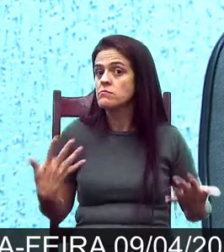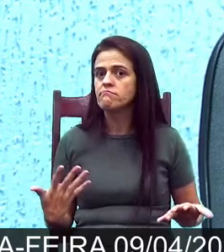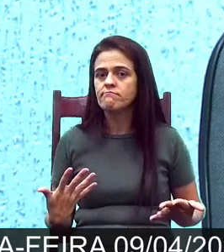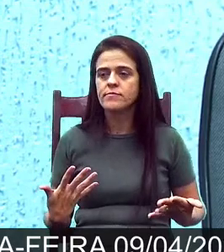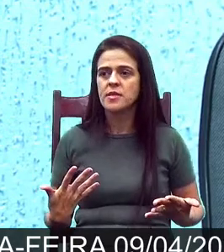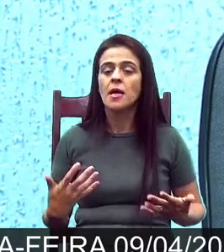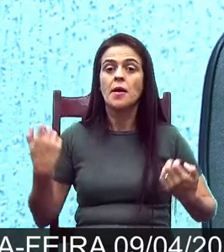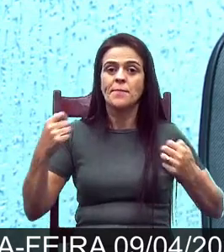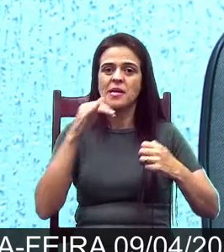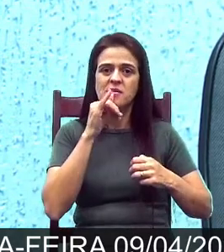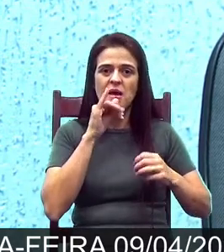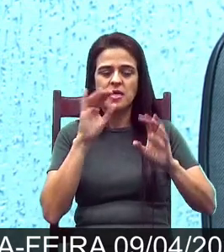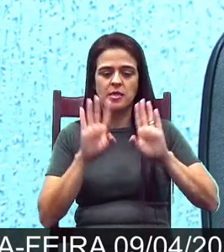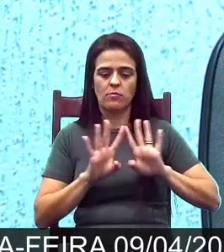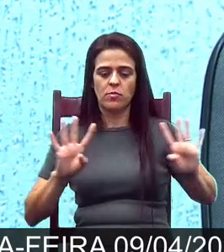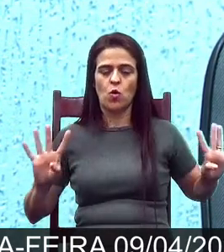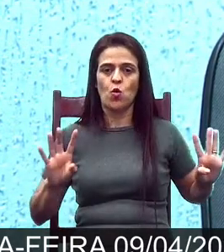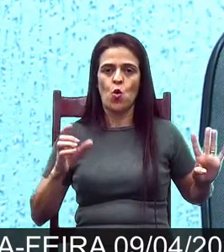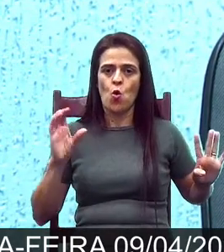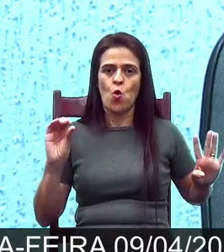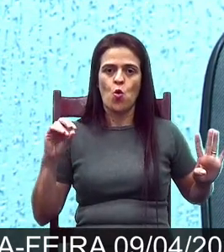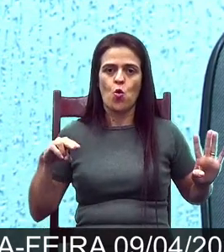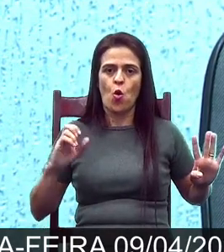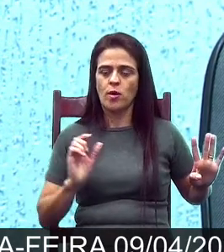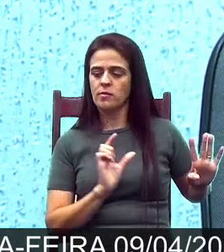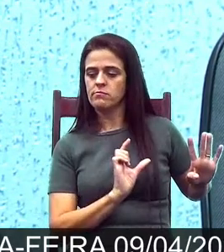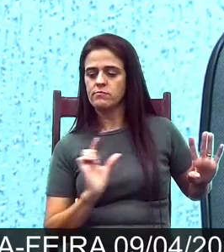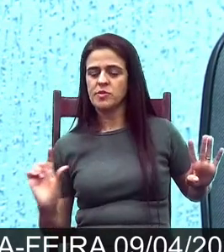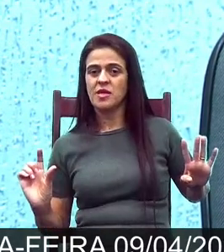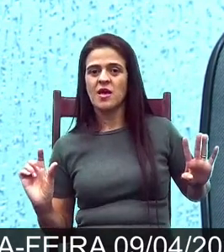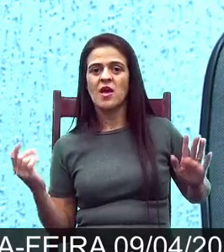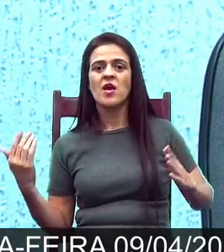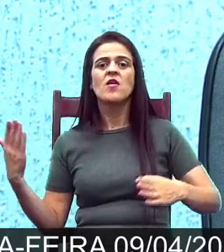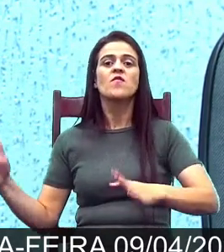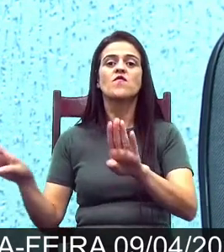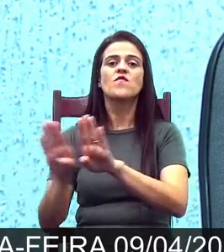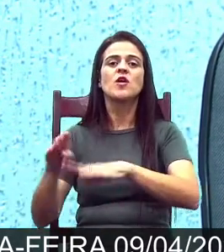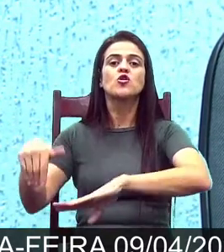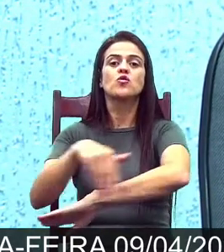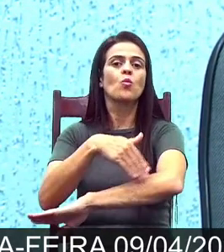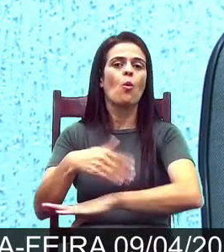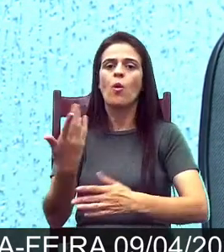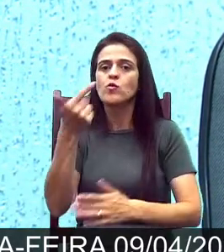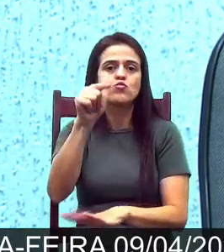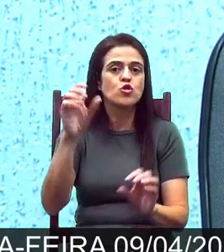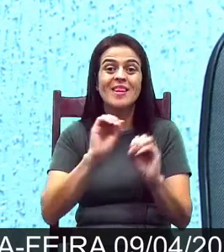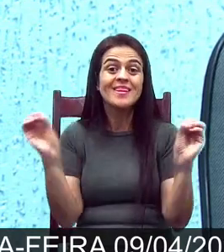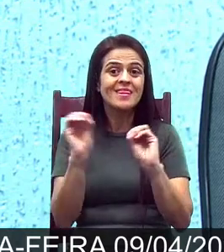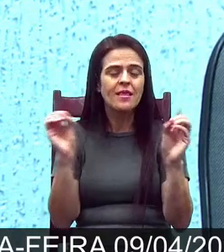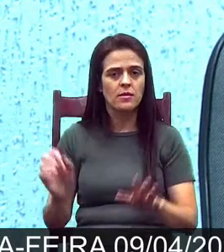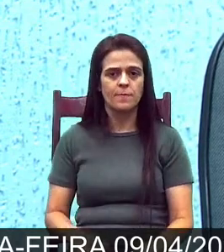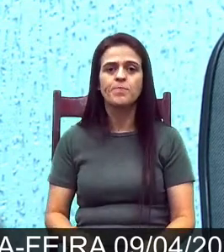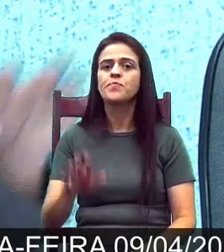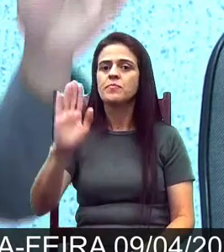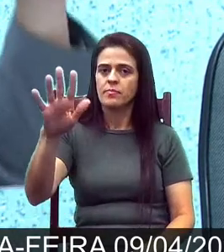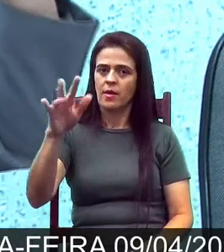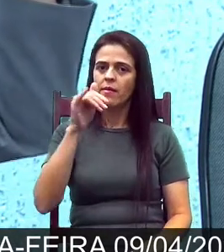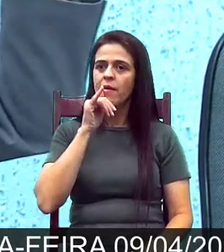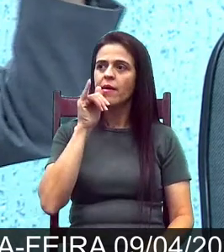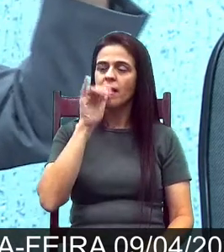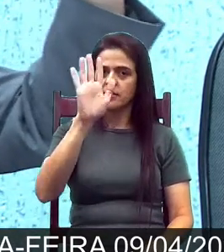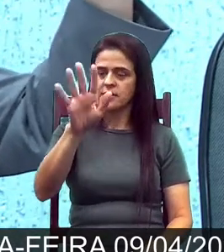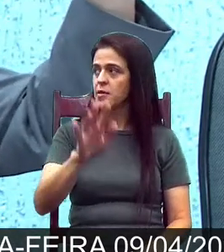colocar cone, tem que colocar indicativos. Não vou mais longe, não. Vou citar o exemplo